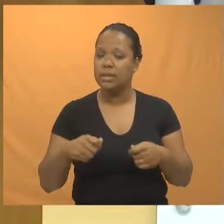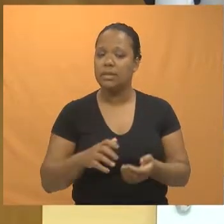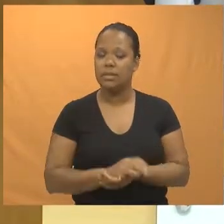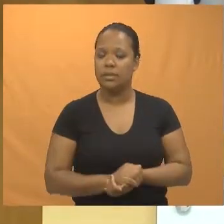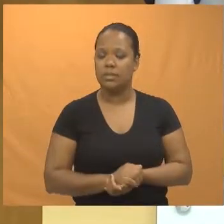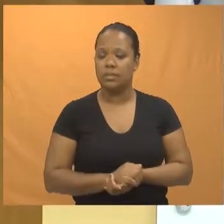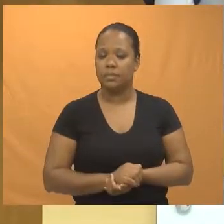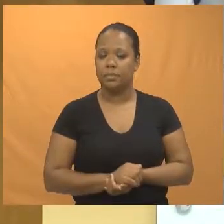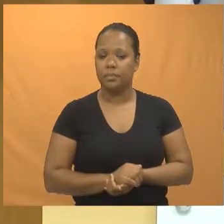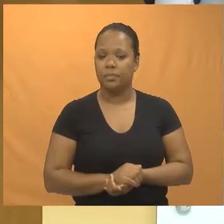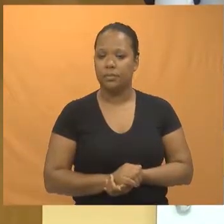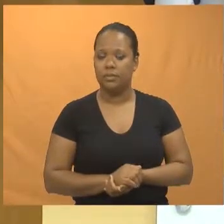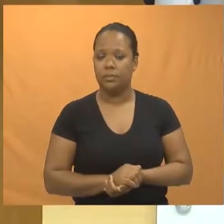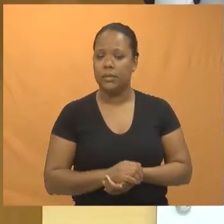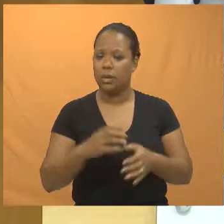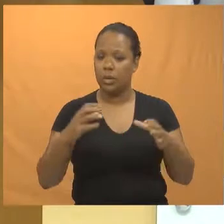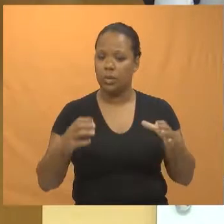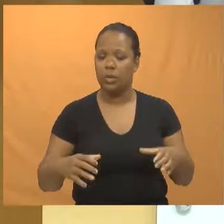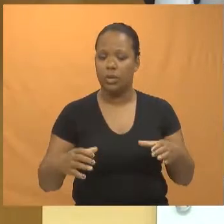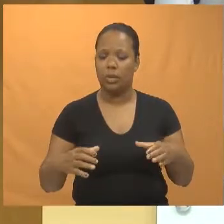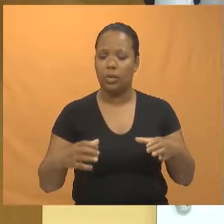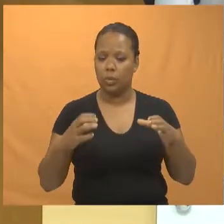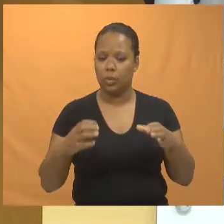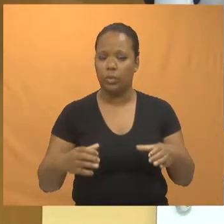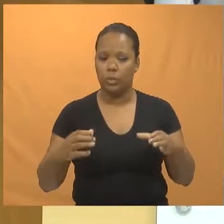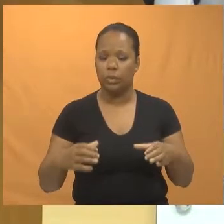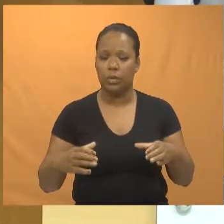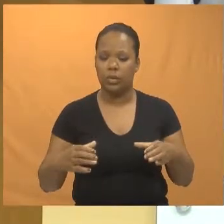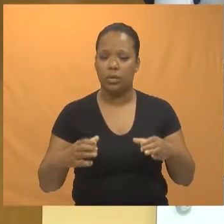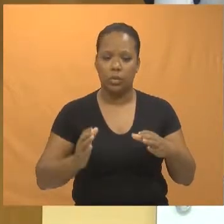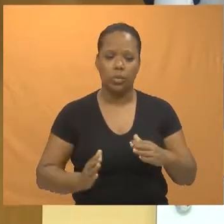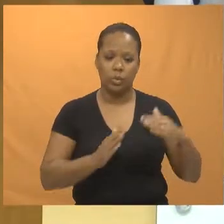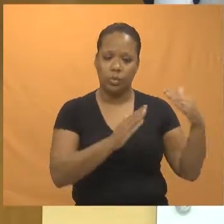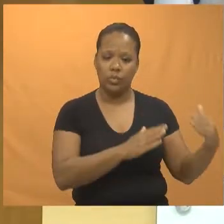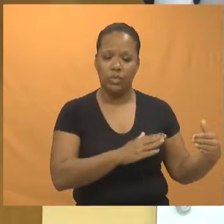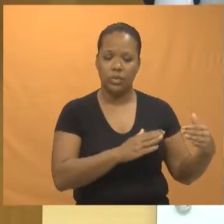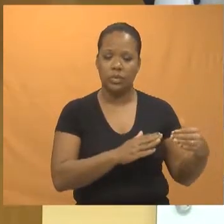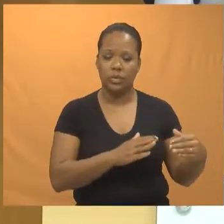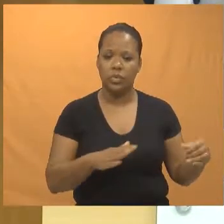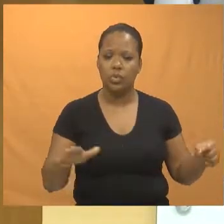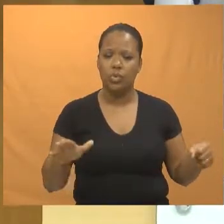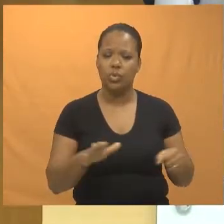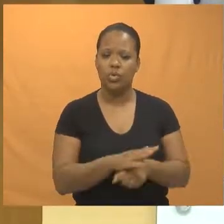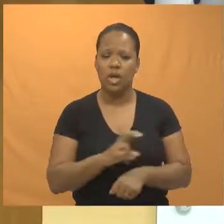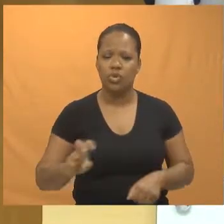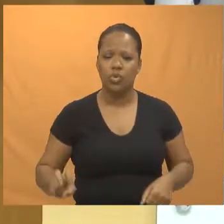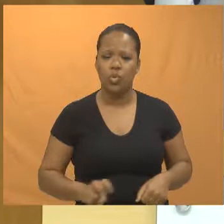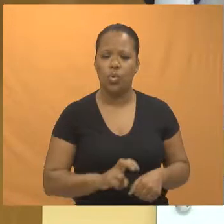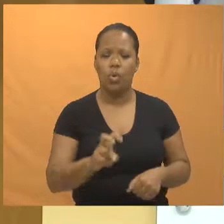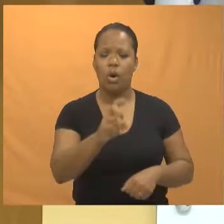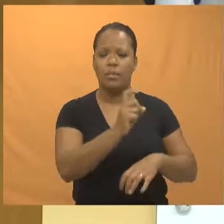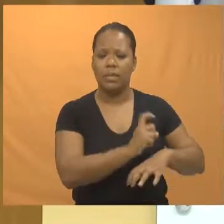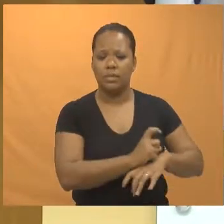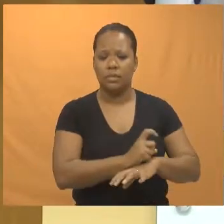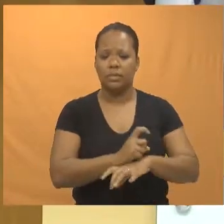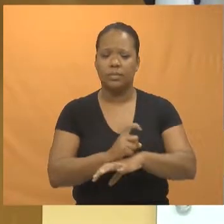lá, porque eu tenho uma área no meu bairro, tem uma área no bairro vizinho, que está cheia de cobras, cheia de escorpião, a